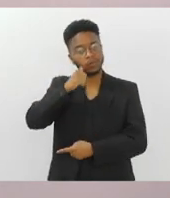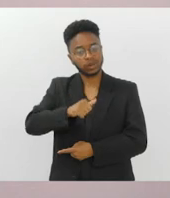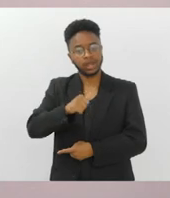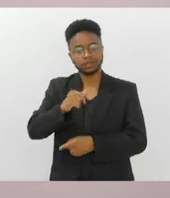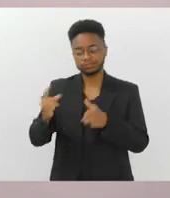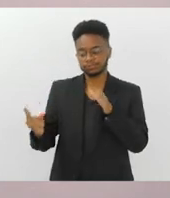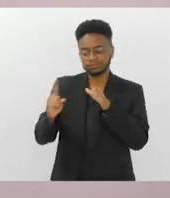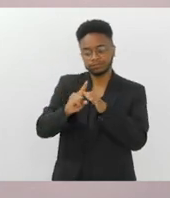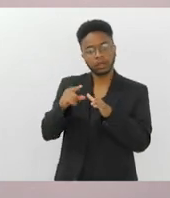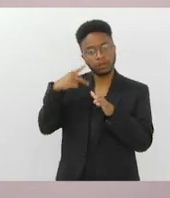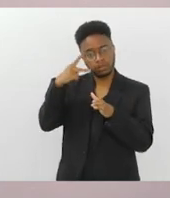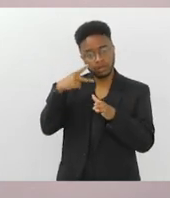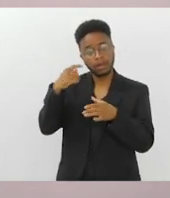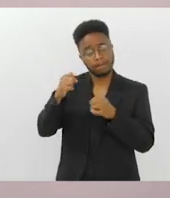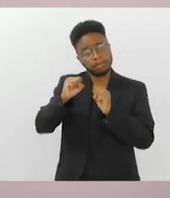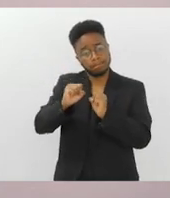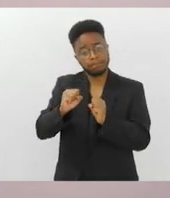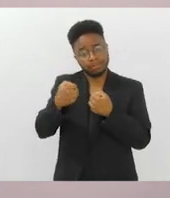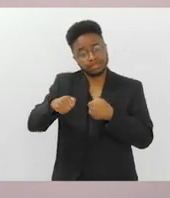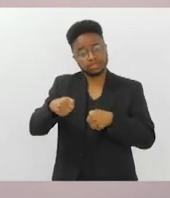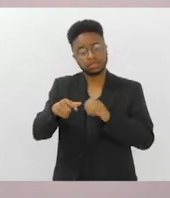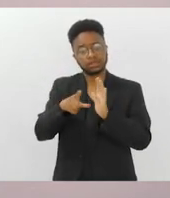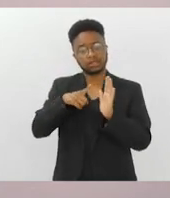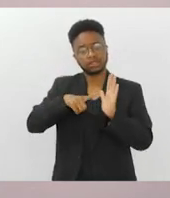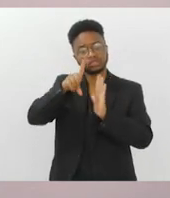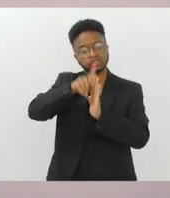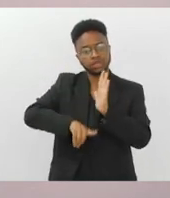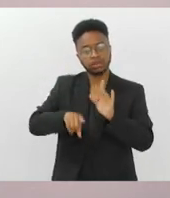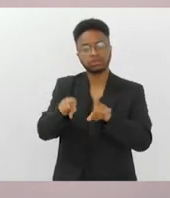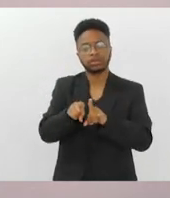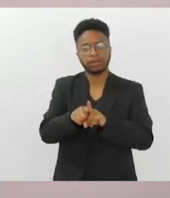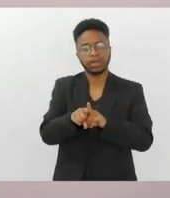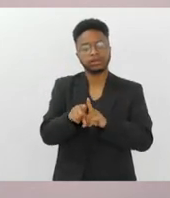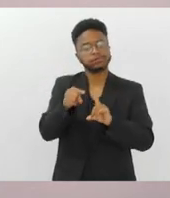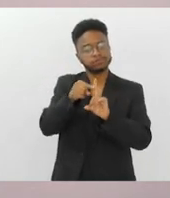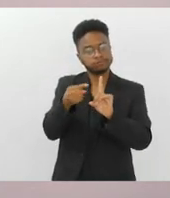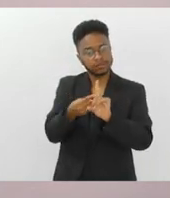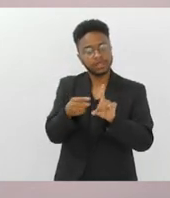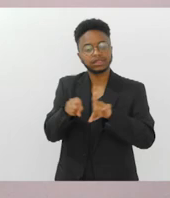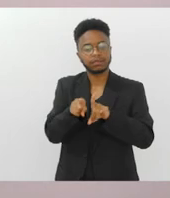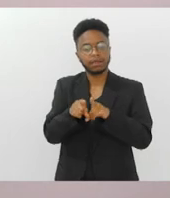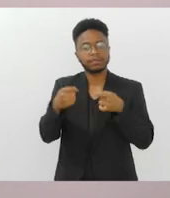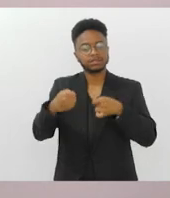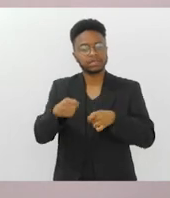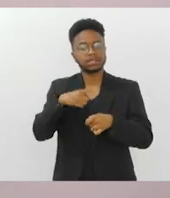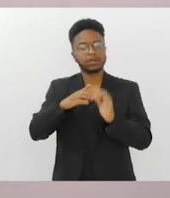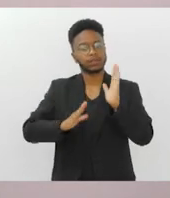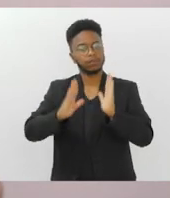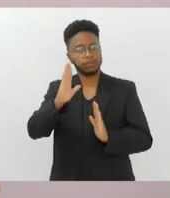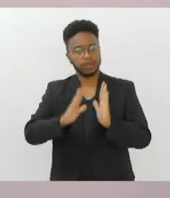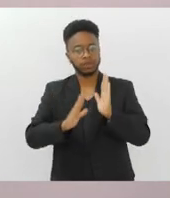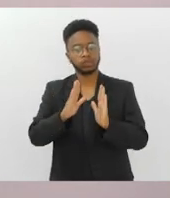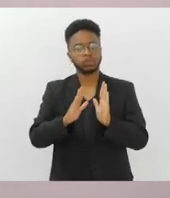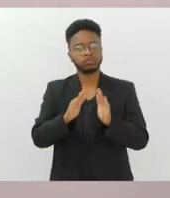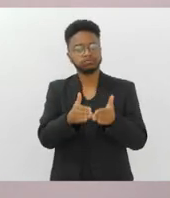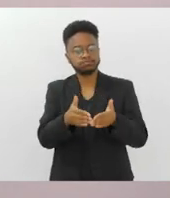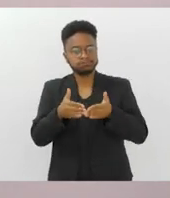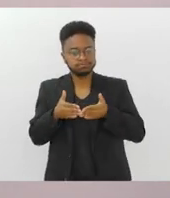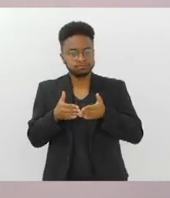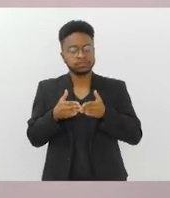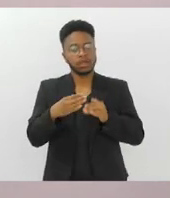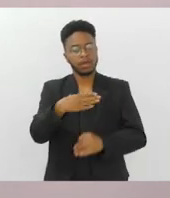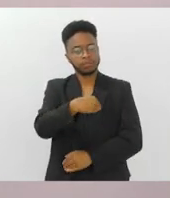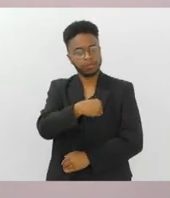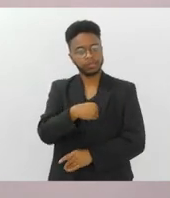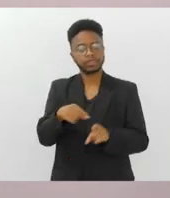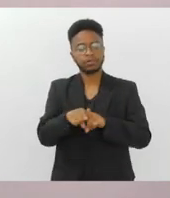política possam gestar e possam garantir o seu espaço de licença-maternidade, de aleitamento. Afinal de